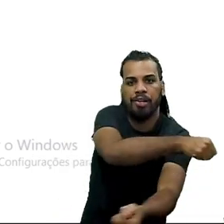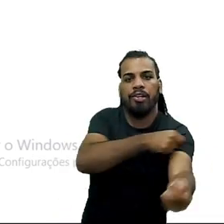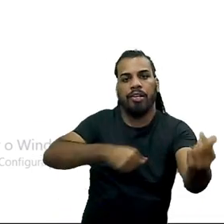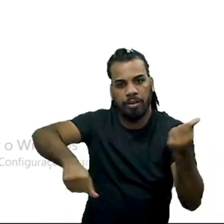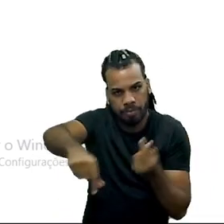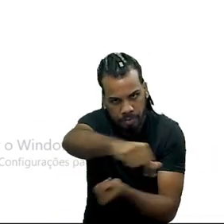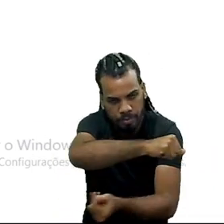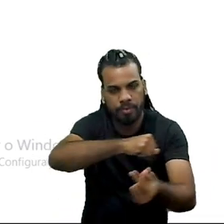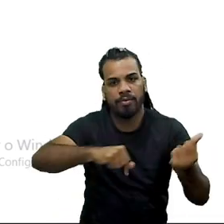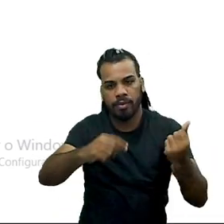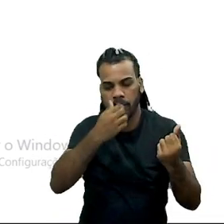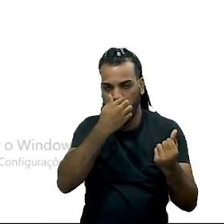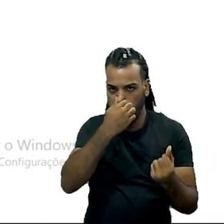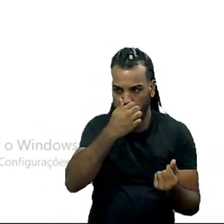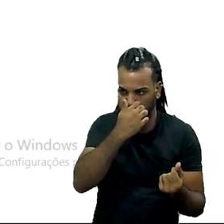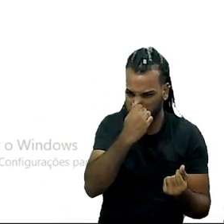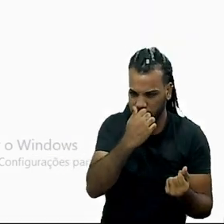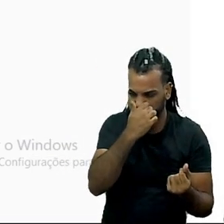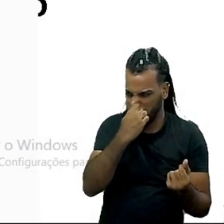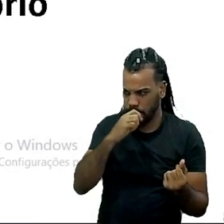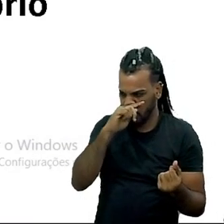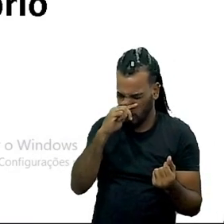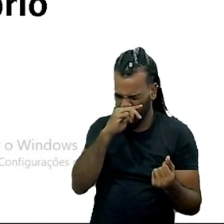lucratividade e atender aos seus objetivos.